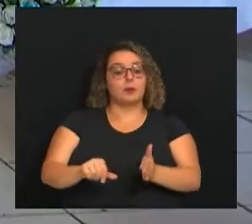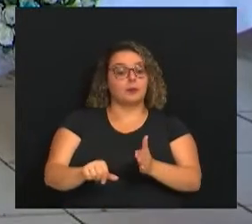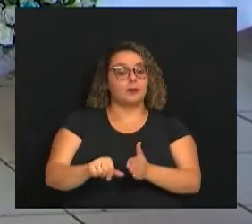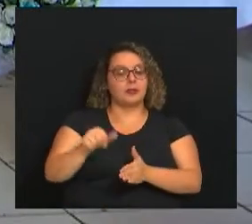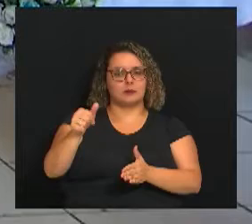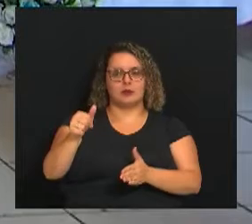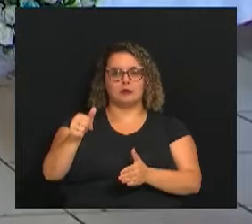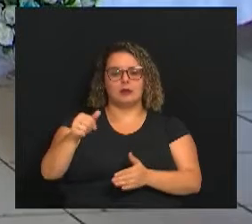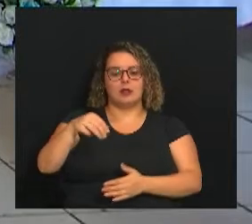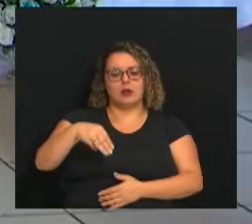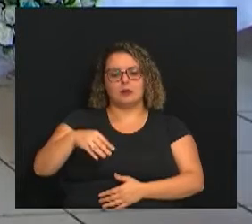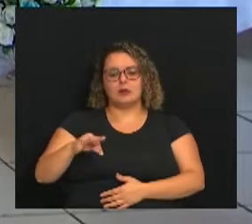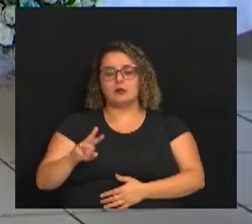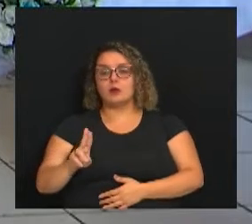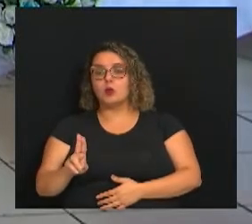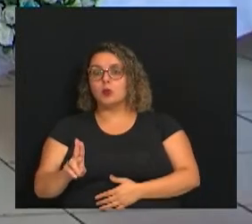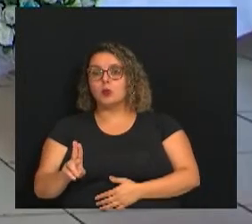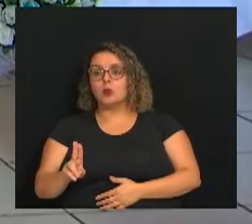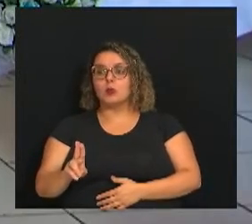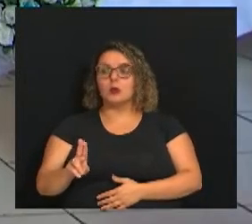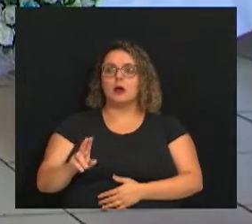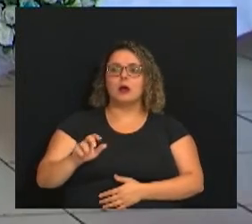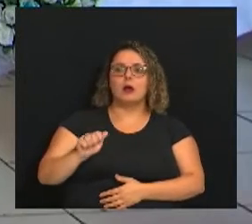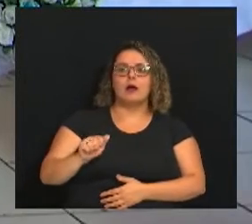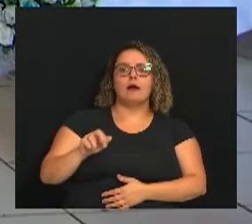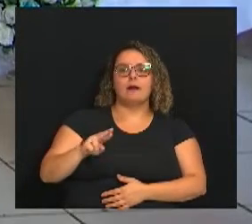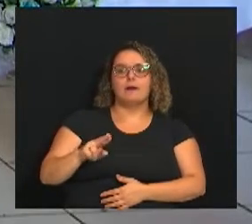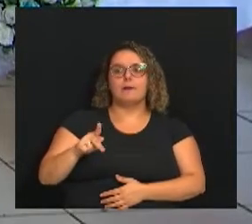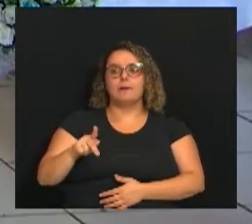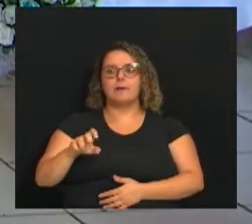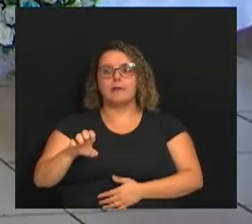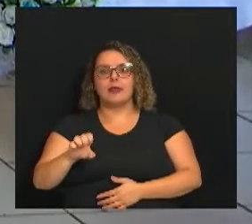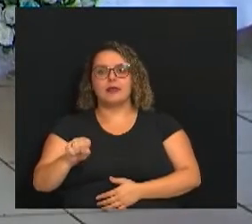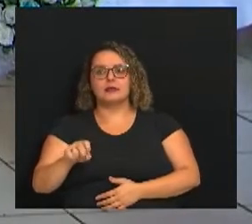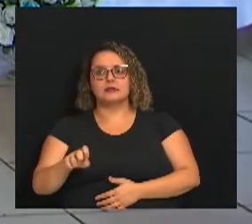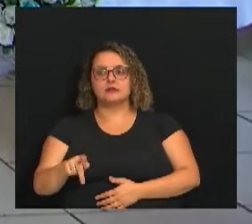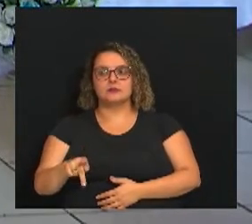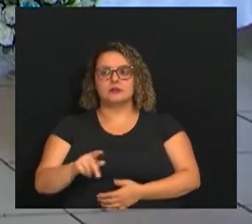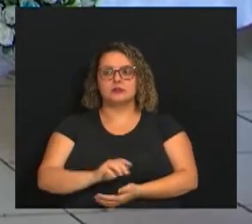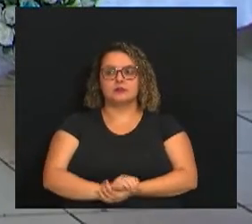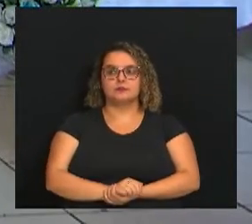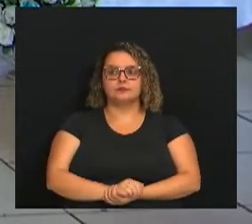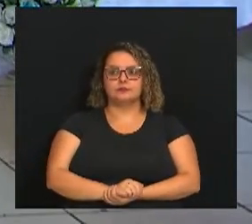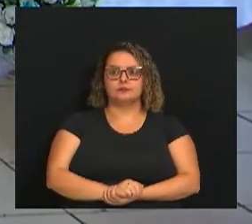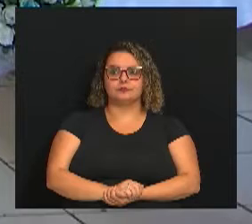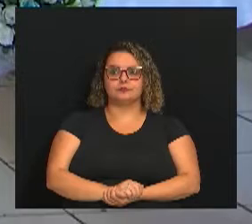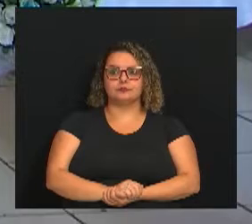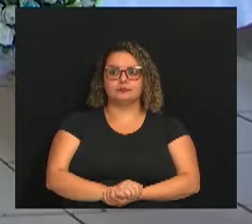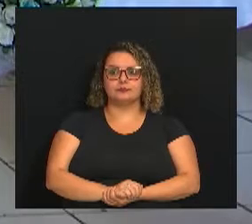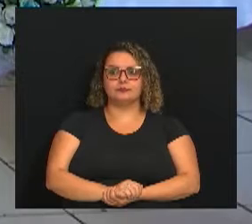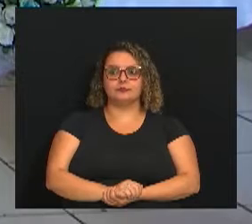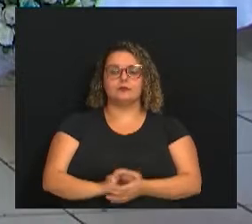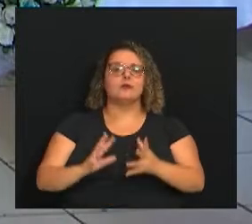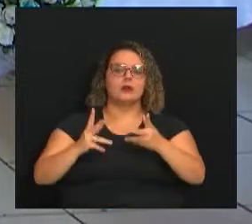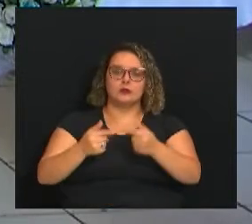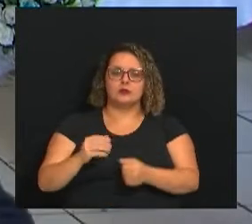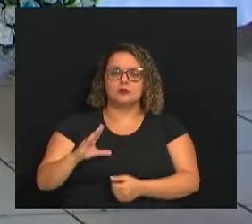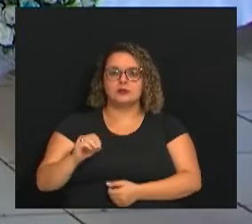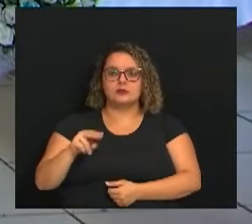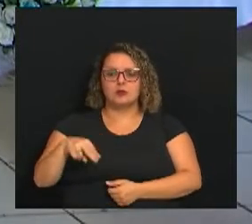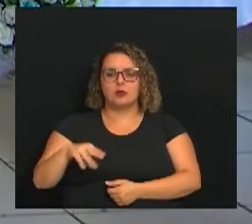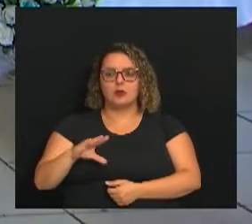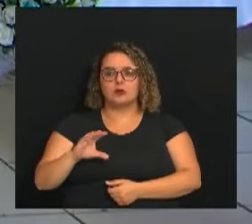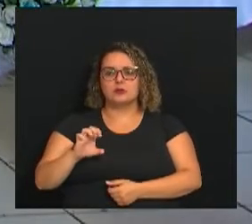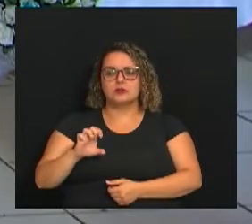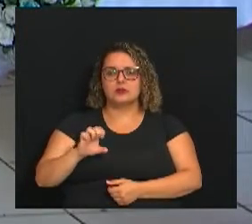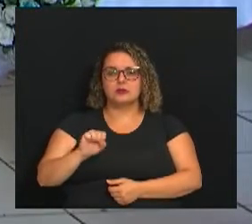a MTU, a Artesp e também as concessionárias, porque muitas vezes você vê